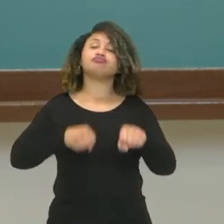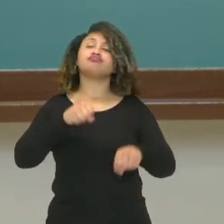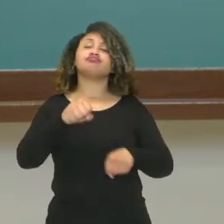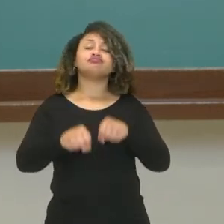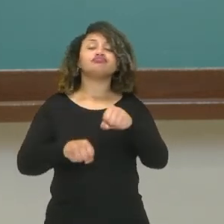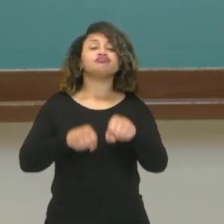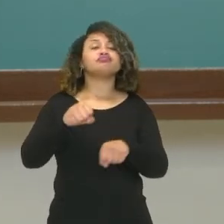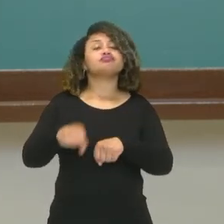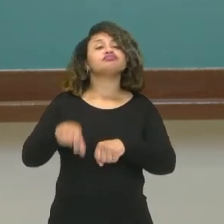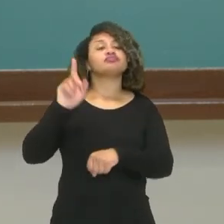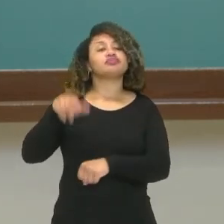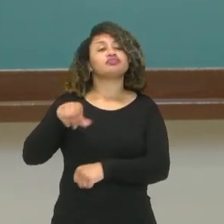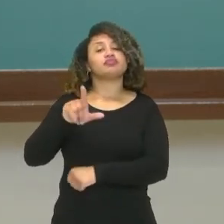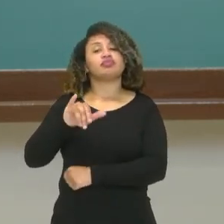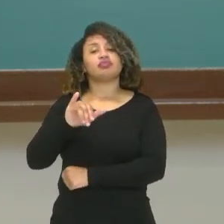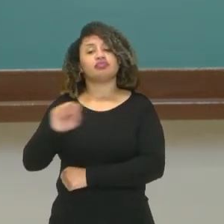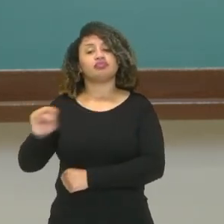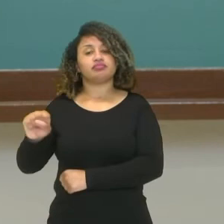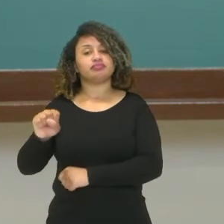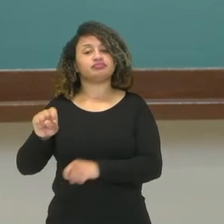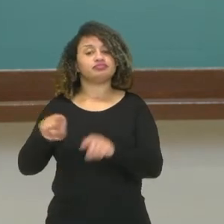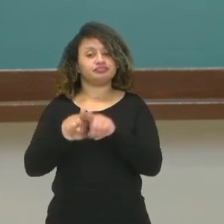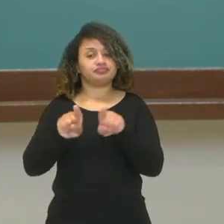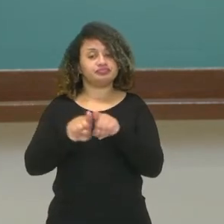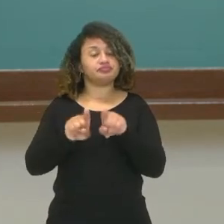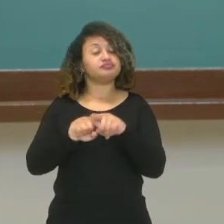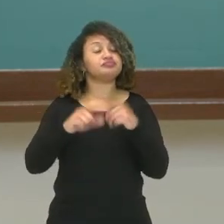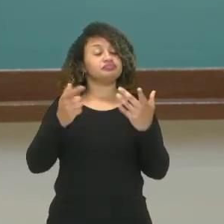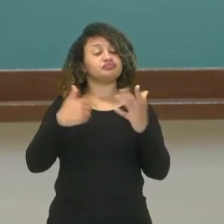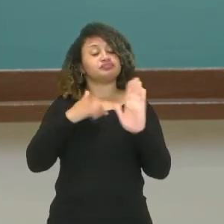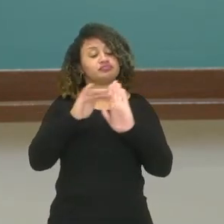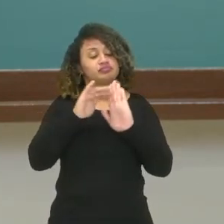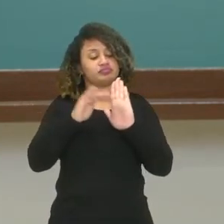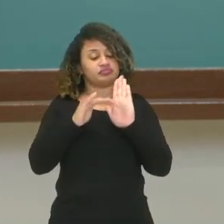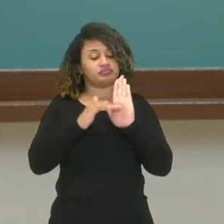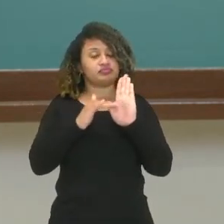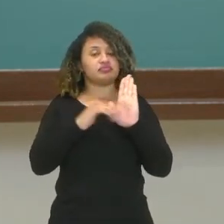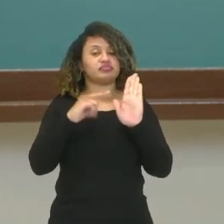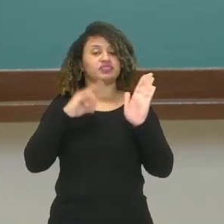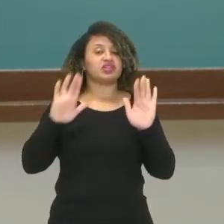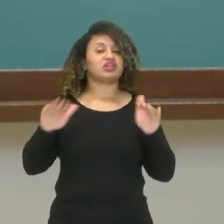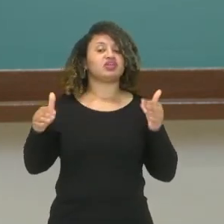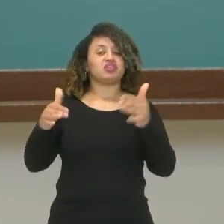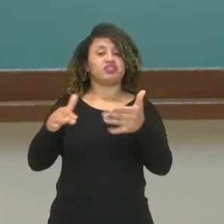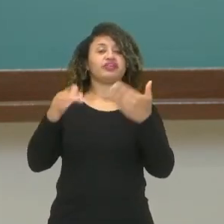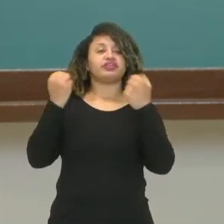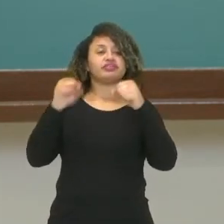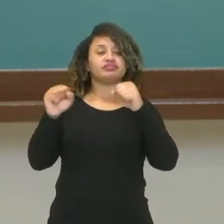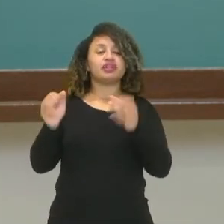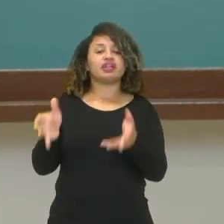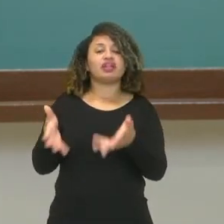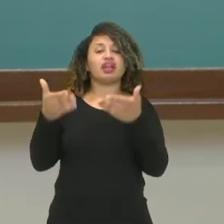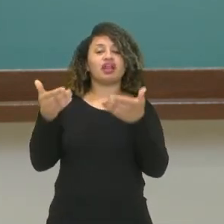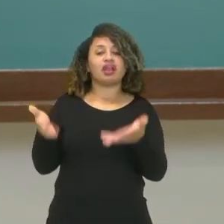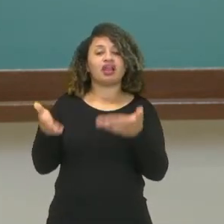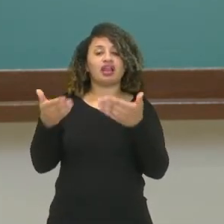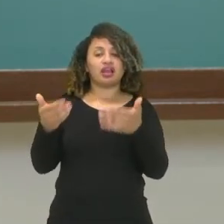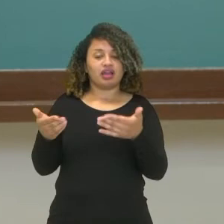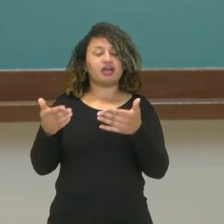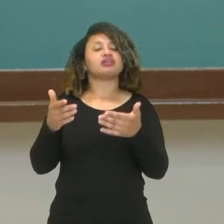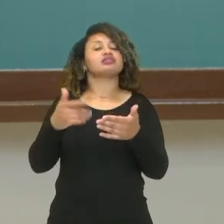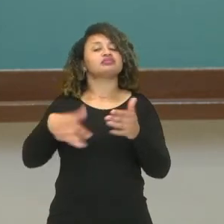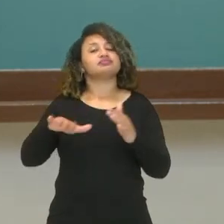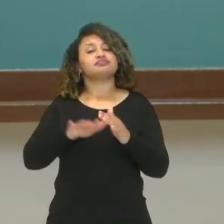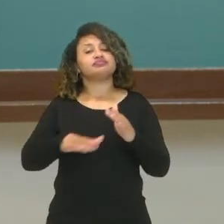estou realizando LIS também. Tá? Então, é um protocolo direcionado para essas atividades de baixa intensidade em um estado